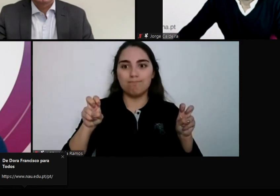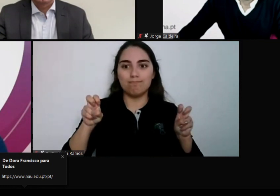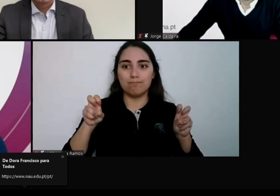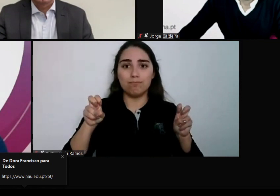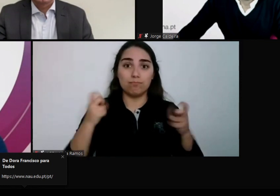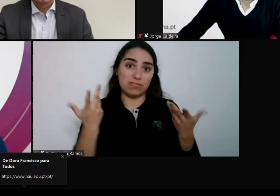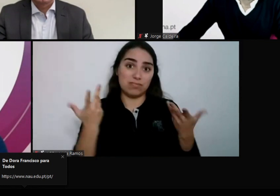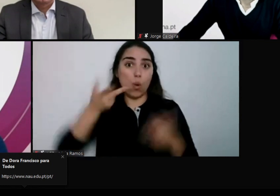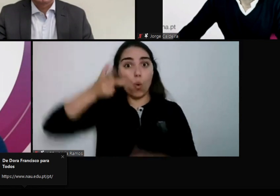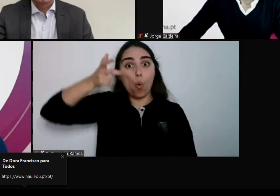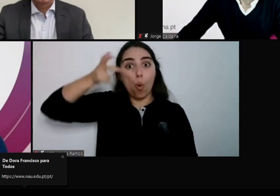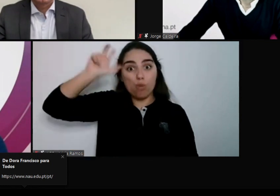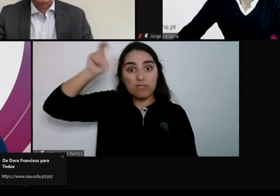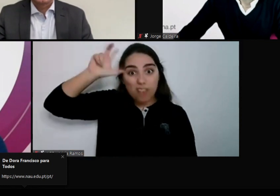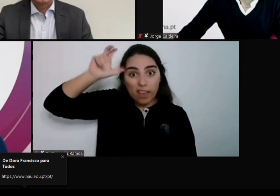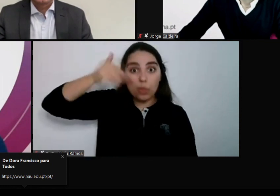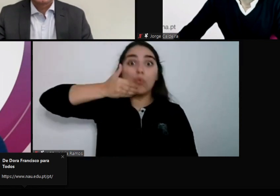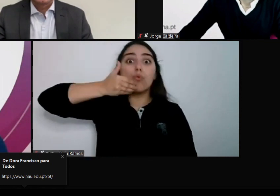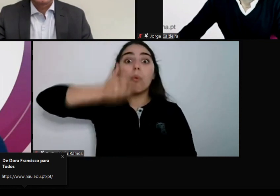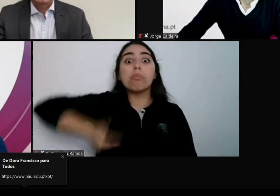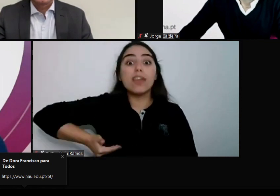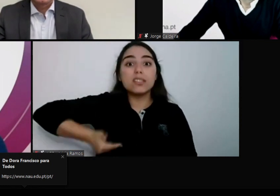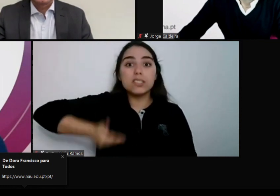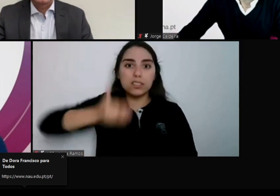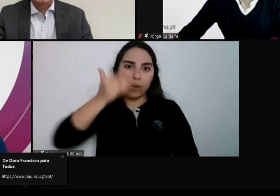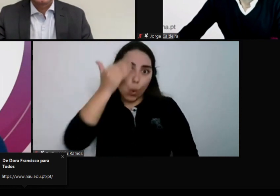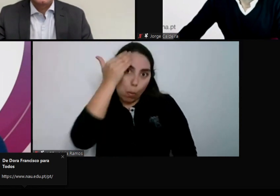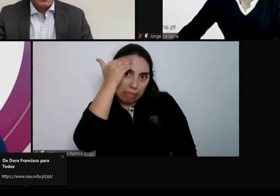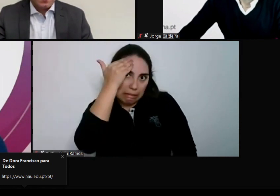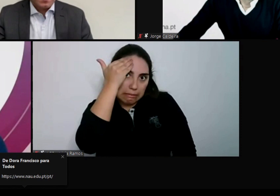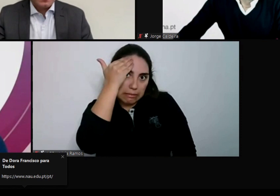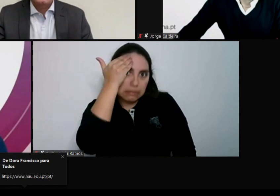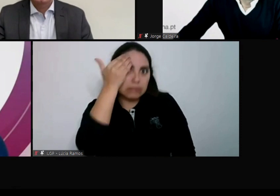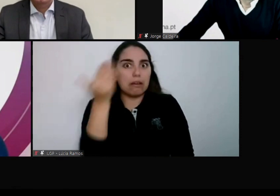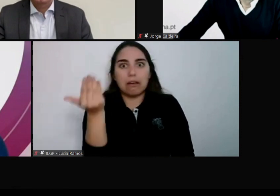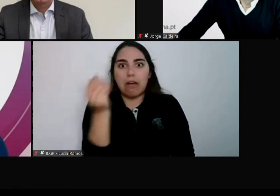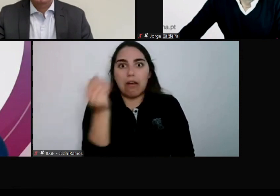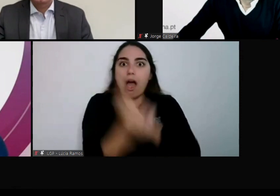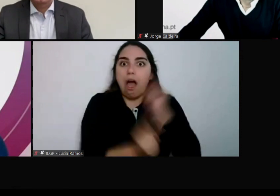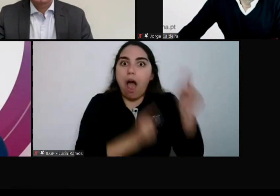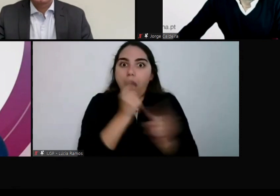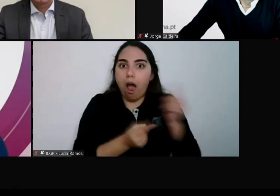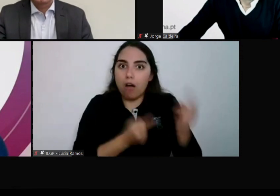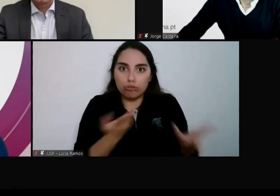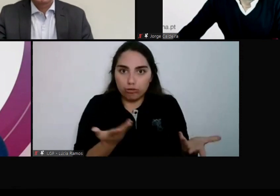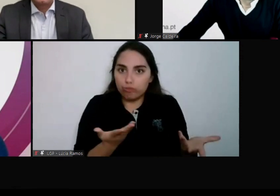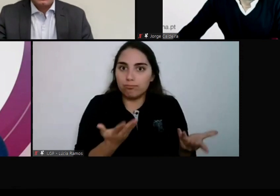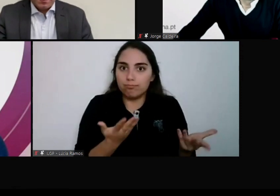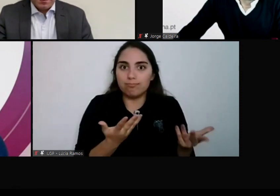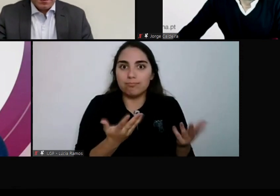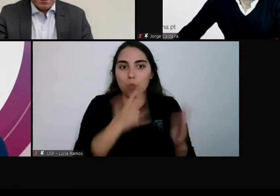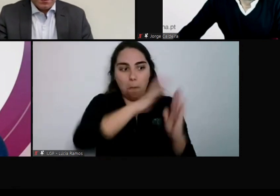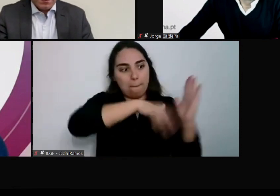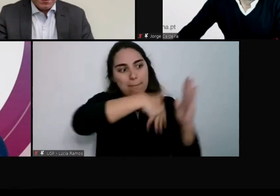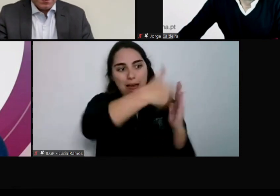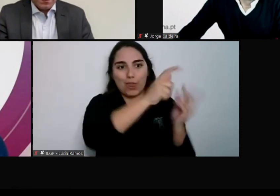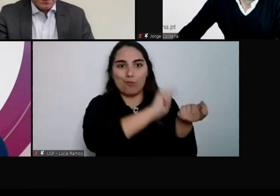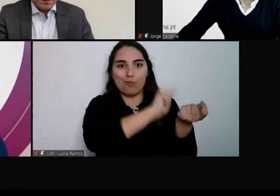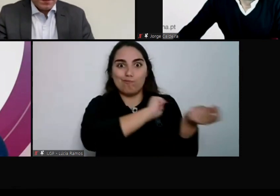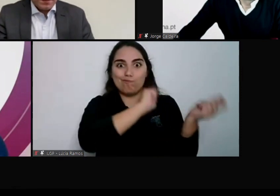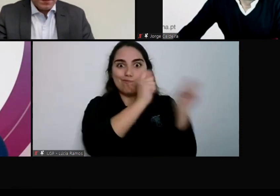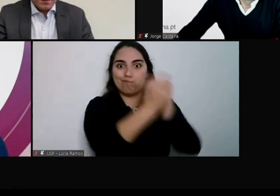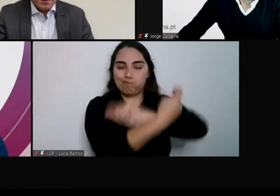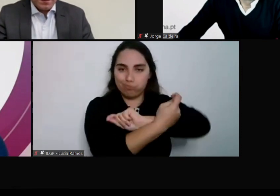de competências estratégicas no quadro do Plano de Transformação Digital, e agradecer ao